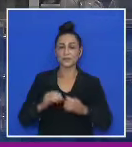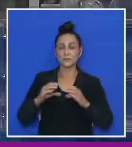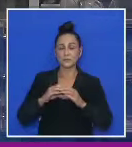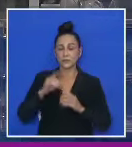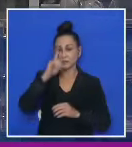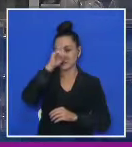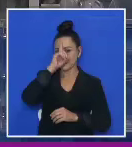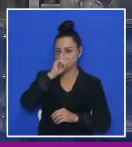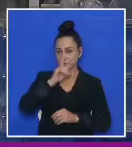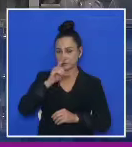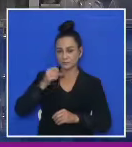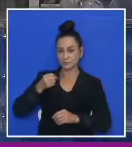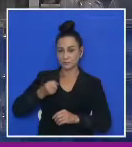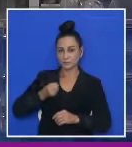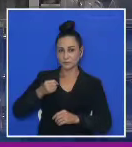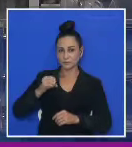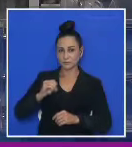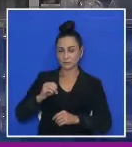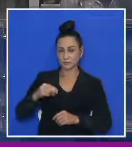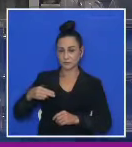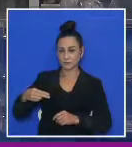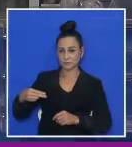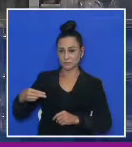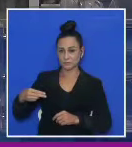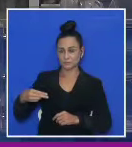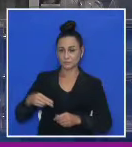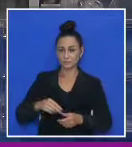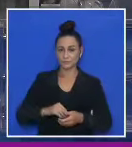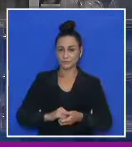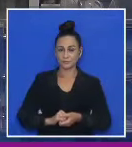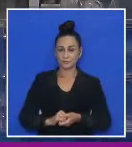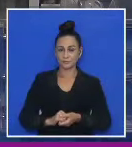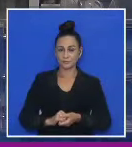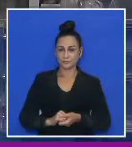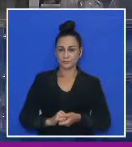Bola amarela número 02.